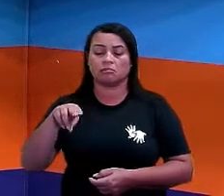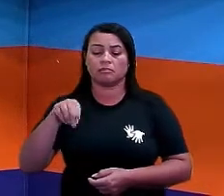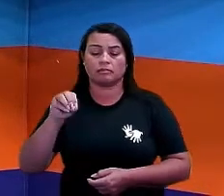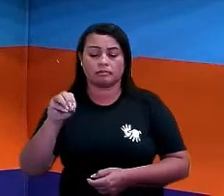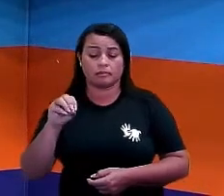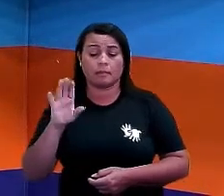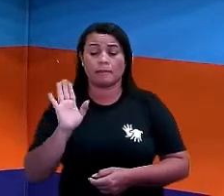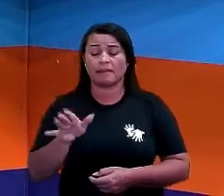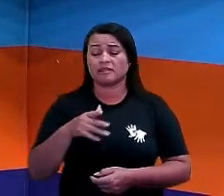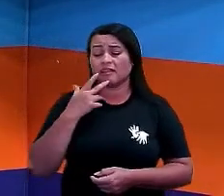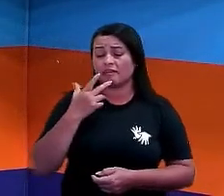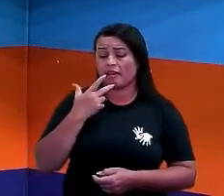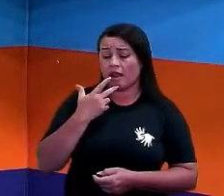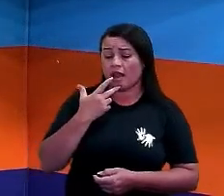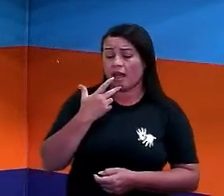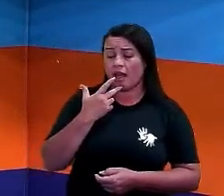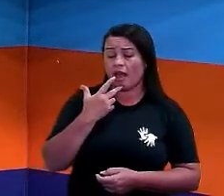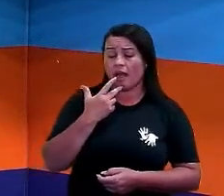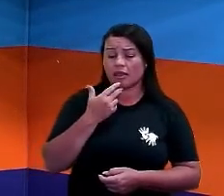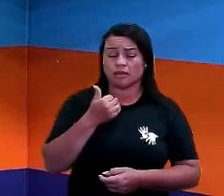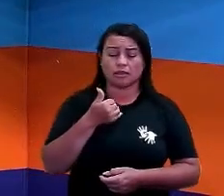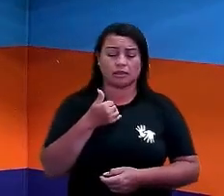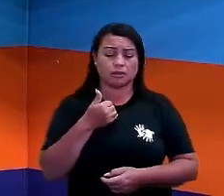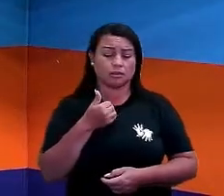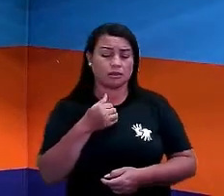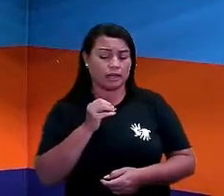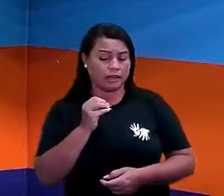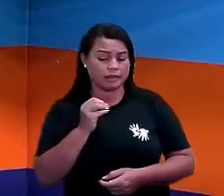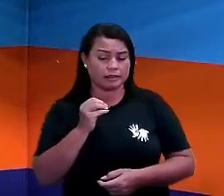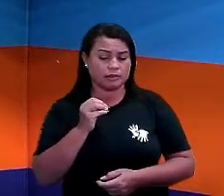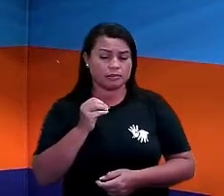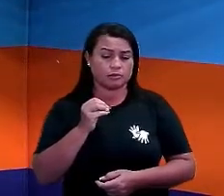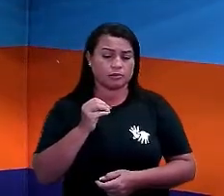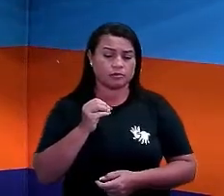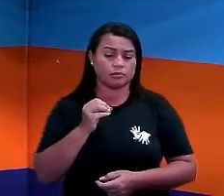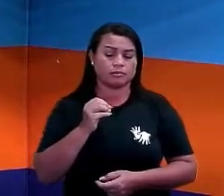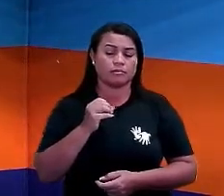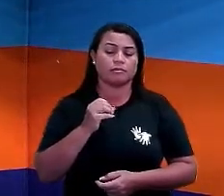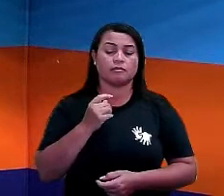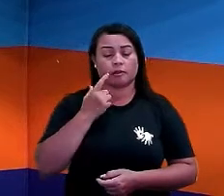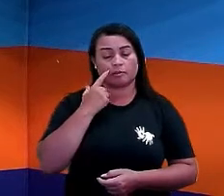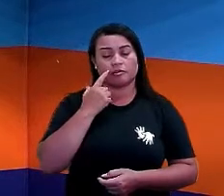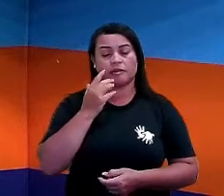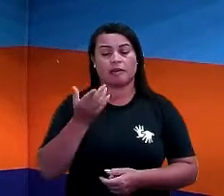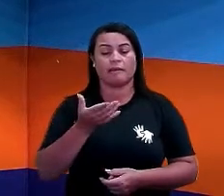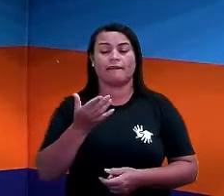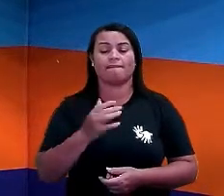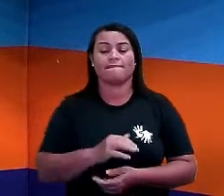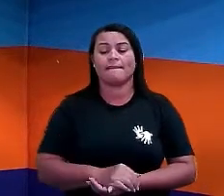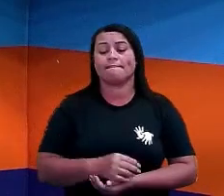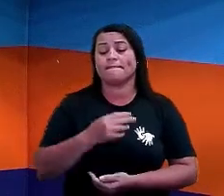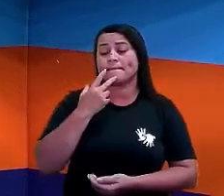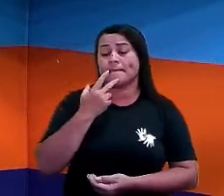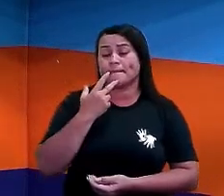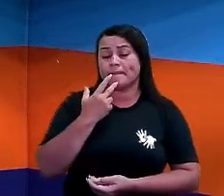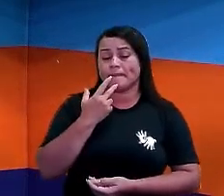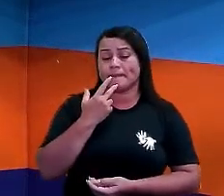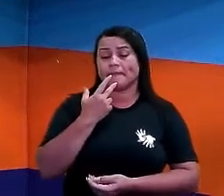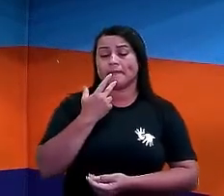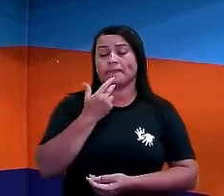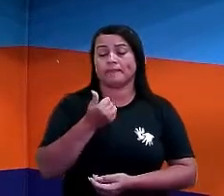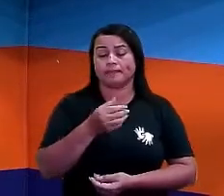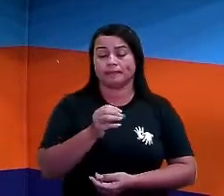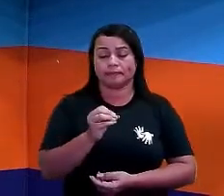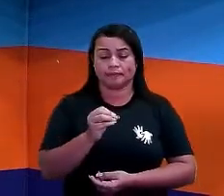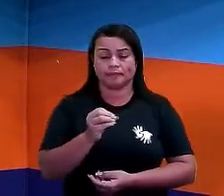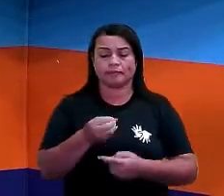quiser falar do 10 no denominador? Aí agora a gente vai ver. Porque quando eu estou falando do